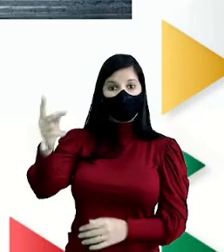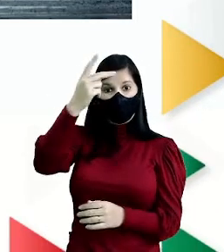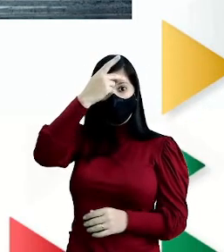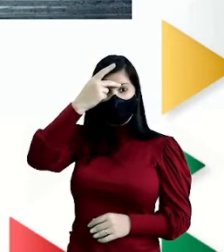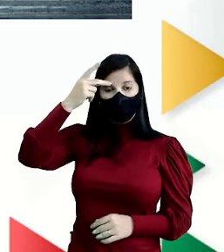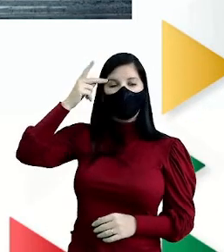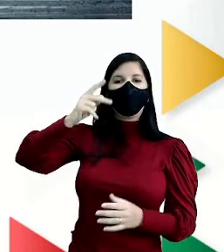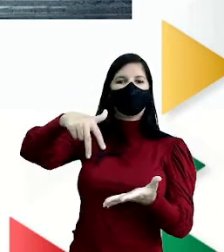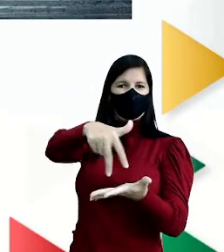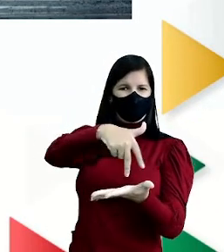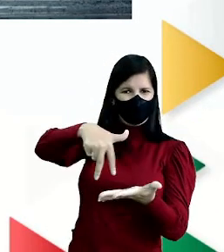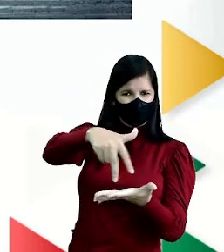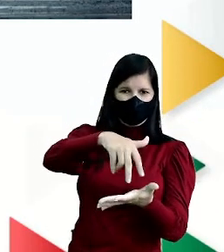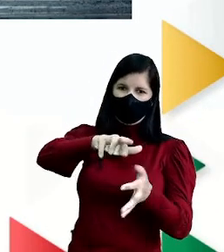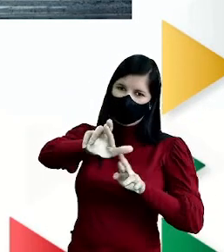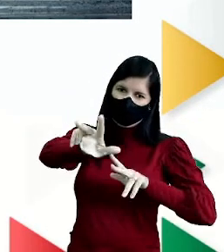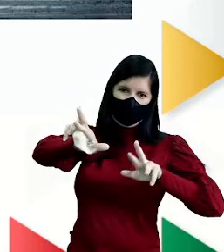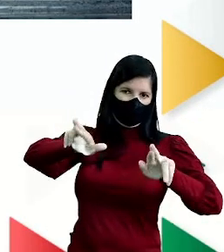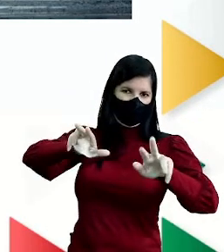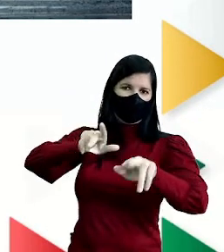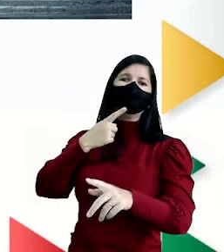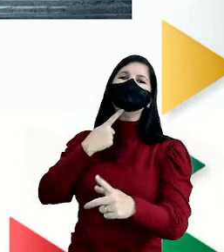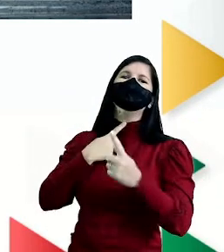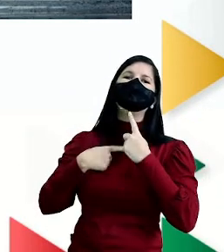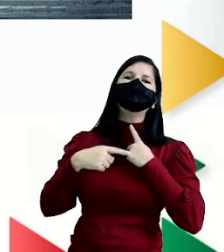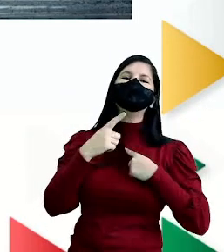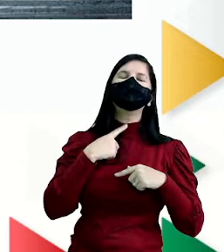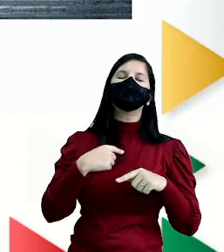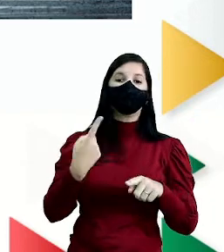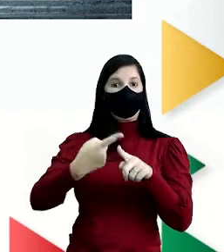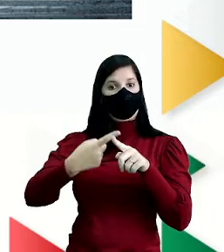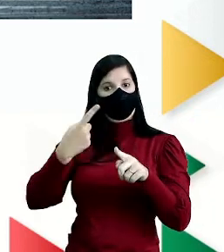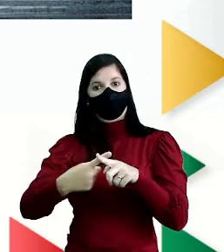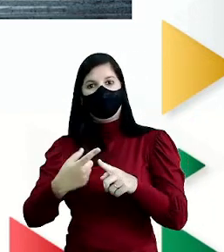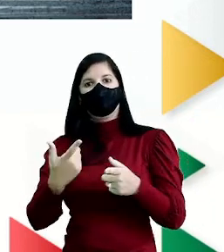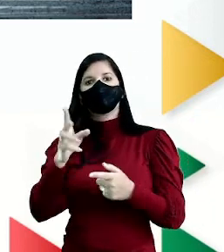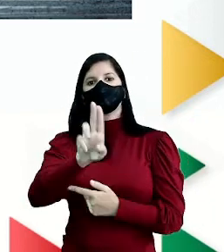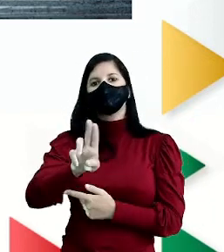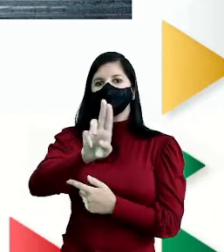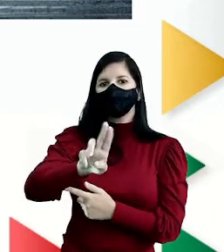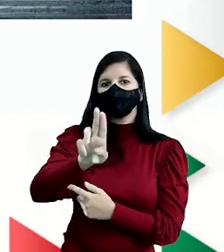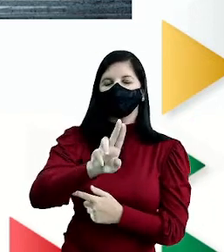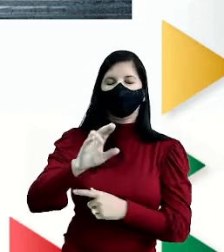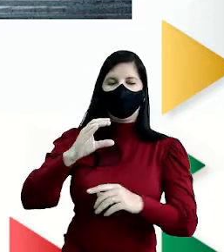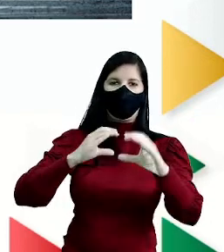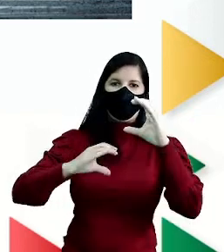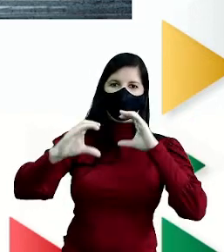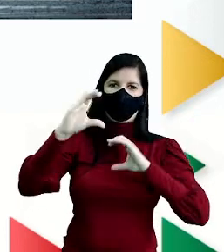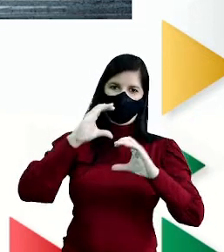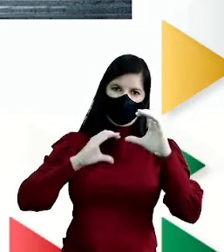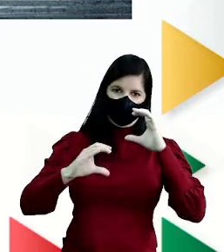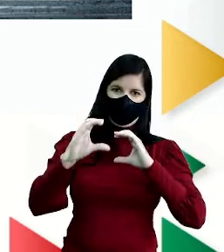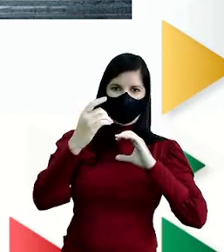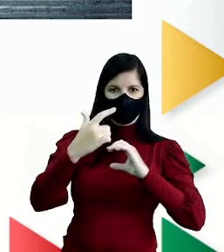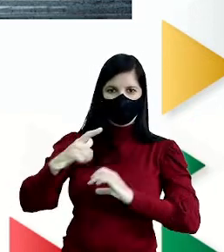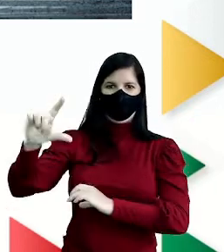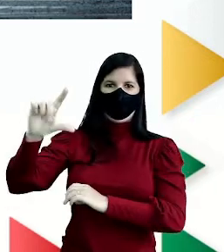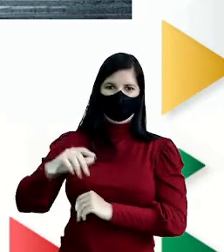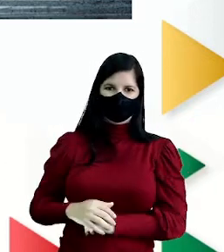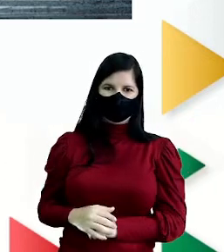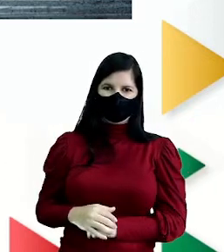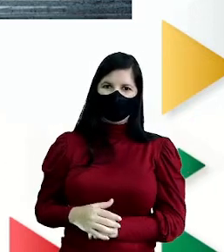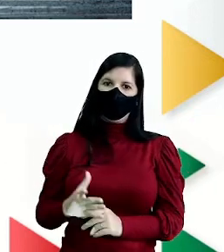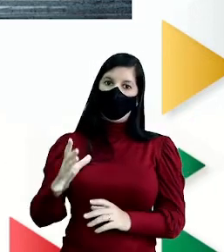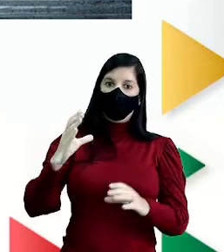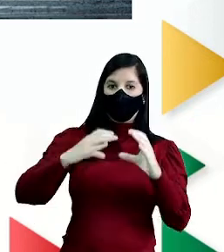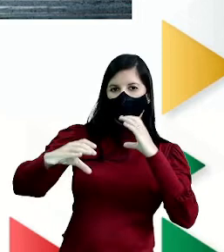por razões diferentes, né? A dança é uma das maneiras que o ser humano usa para poder se comunicar com os outros, com os